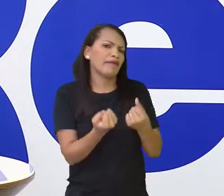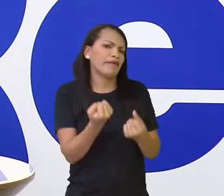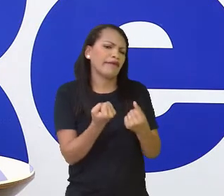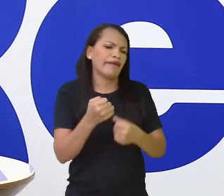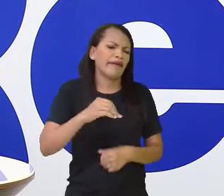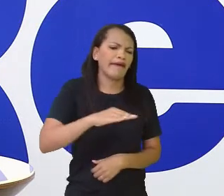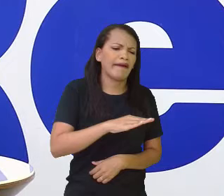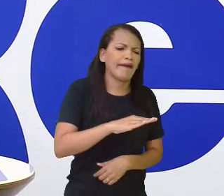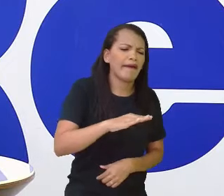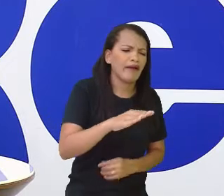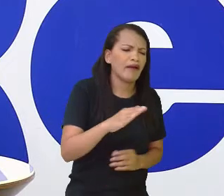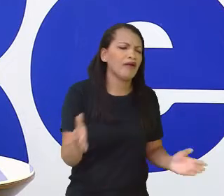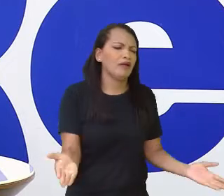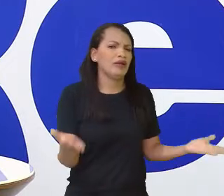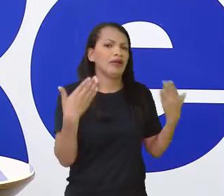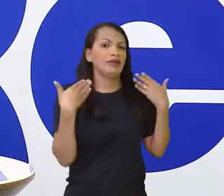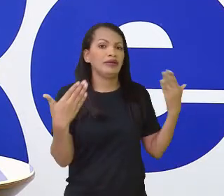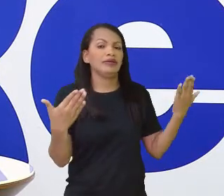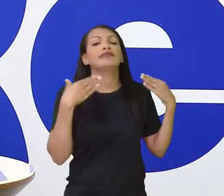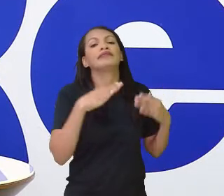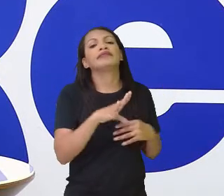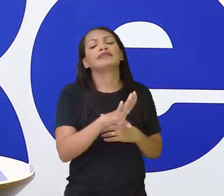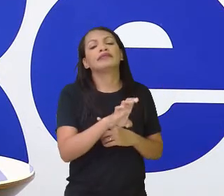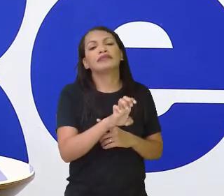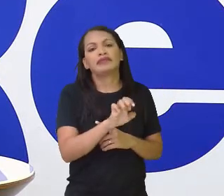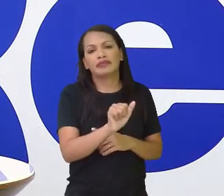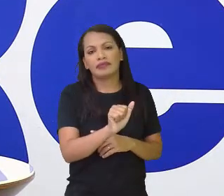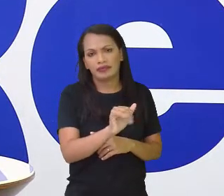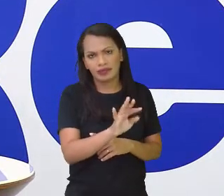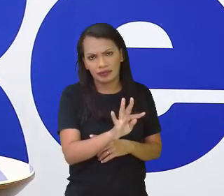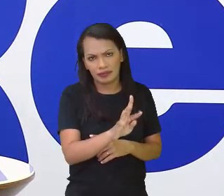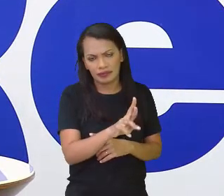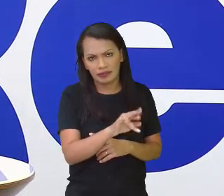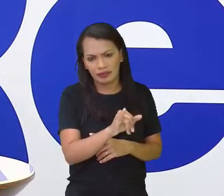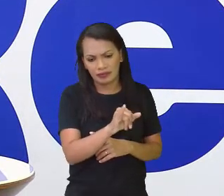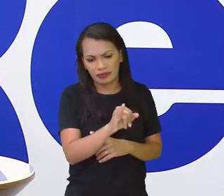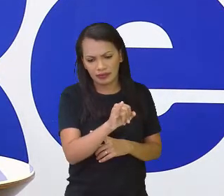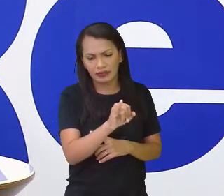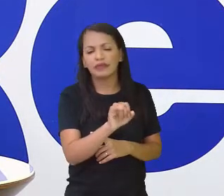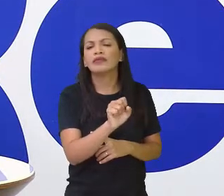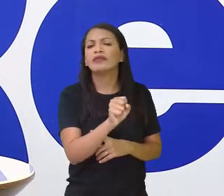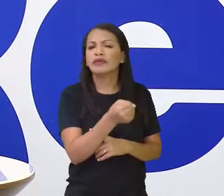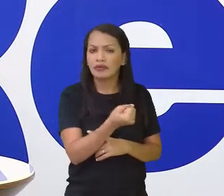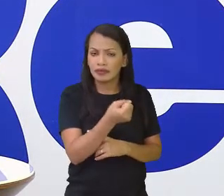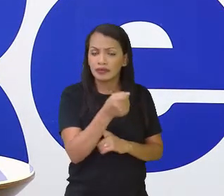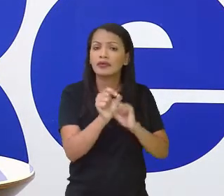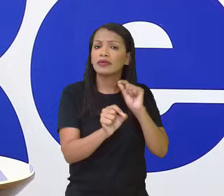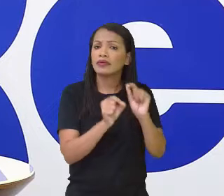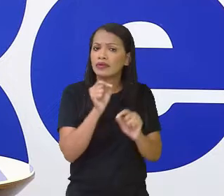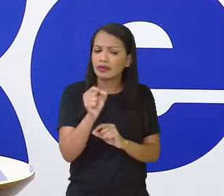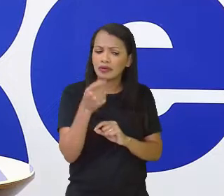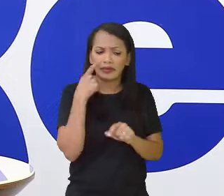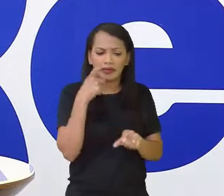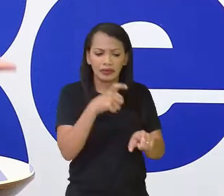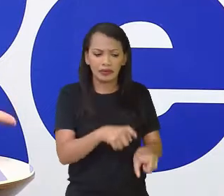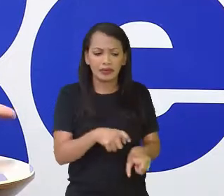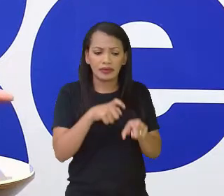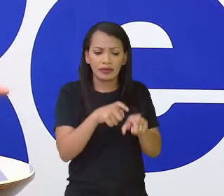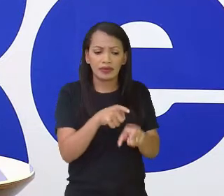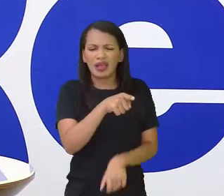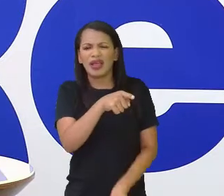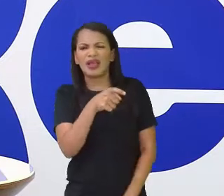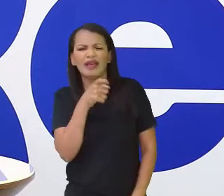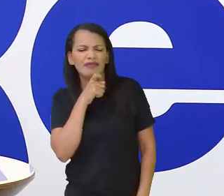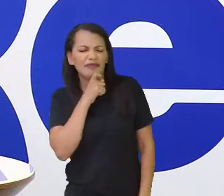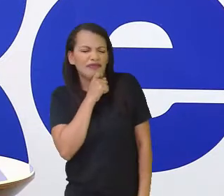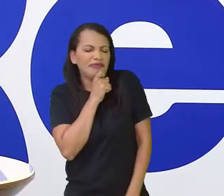aqui. A Beatriz, eu acho que quando ele mostrou aquela questão do campo, ela disse assim, e aí é frio,